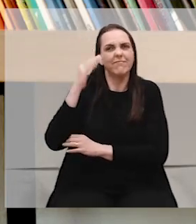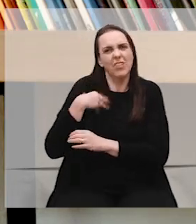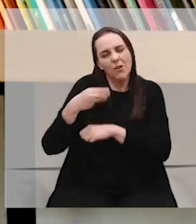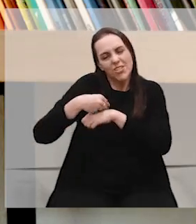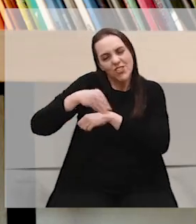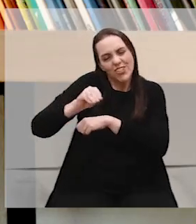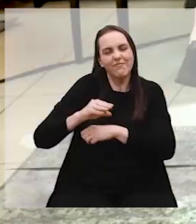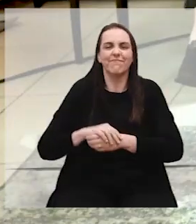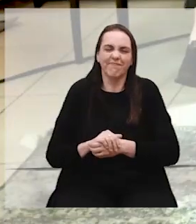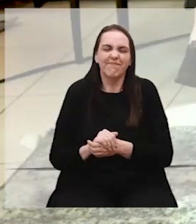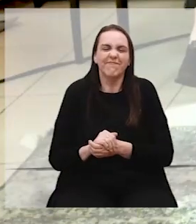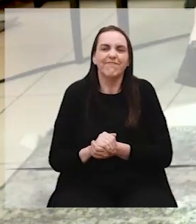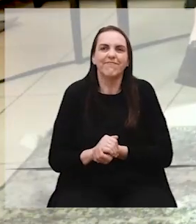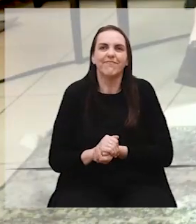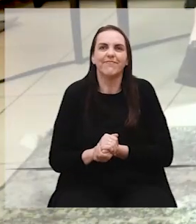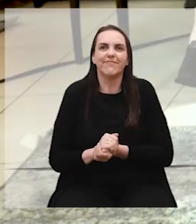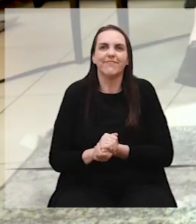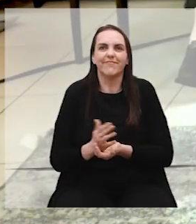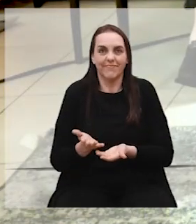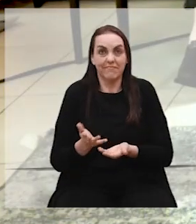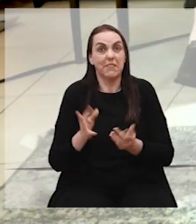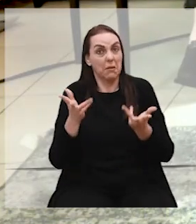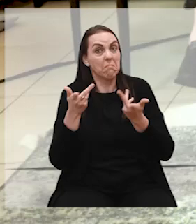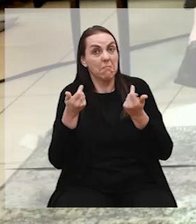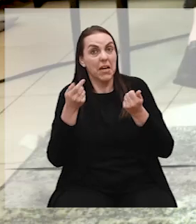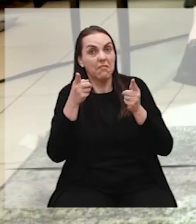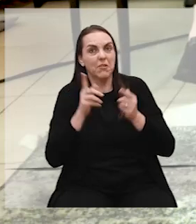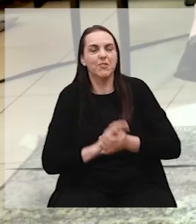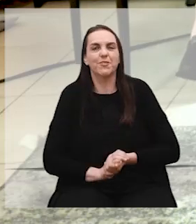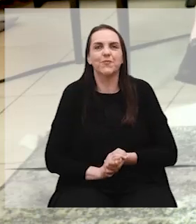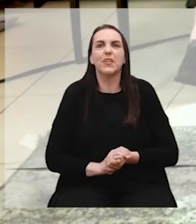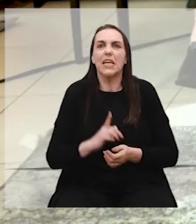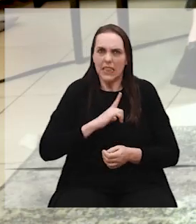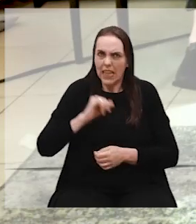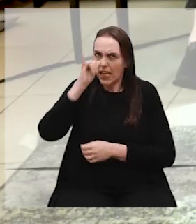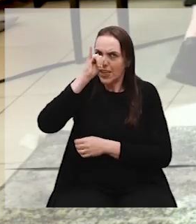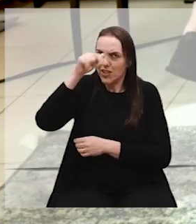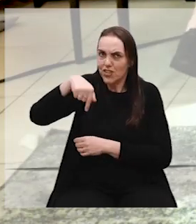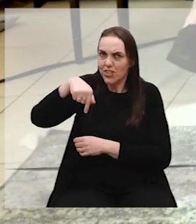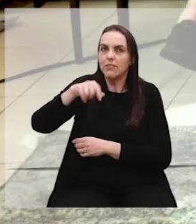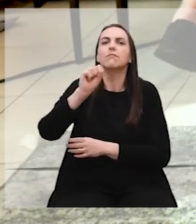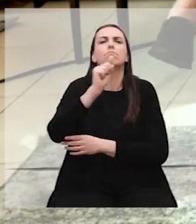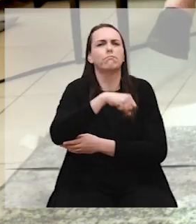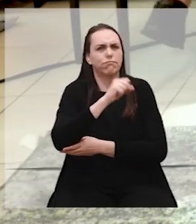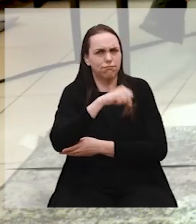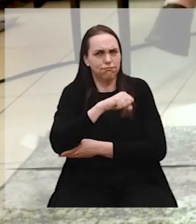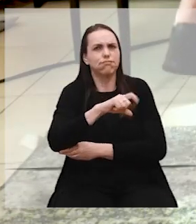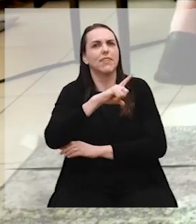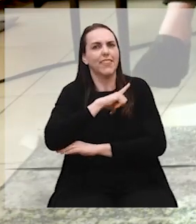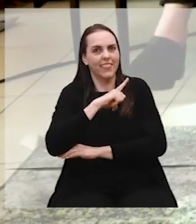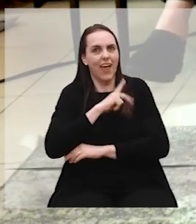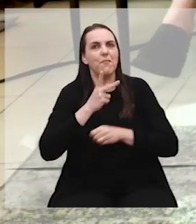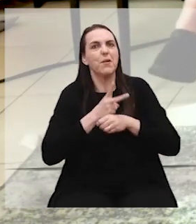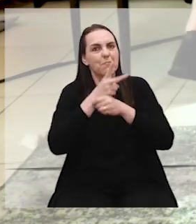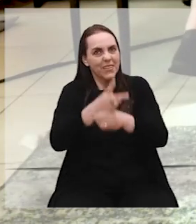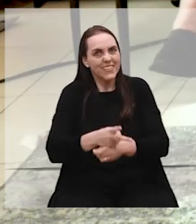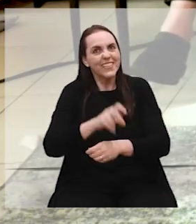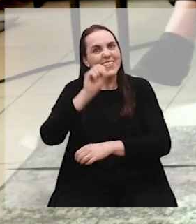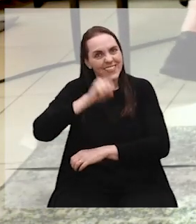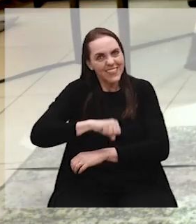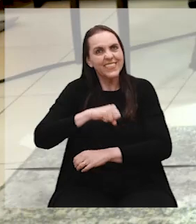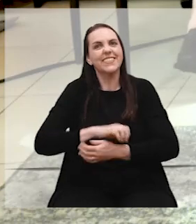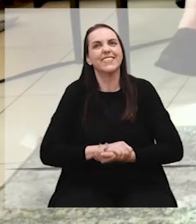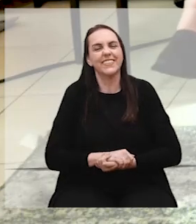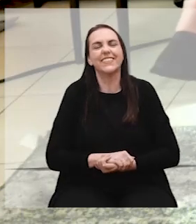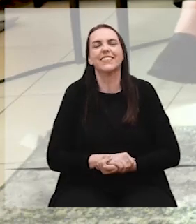deixo essa indicação. E tem rinoceronte. E tem no Quindim? Tem no Quindim, pode vir aqui, tem no Quindim para emprestar sim.